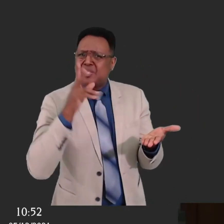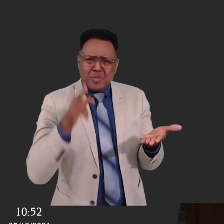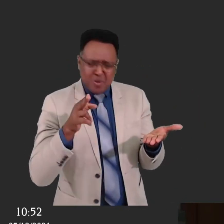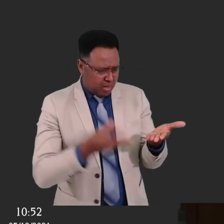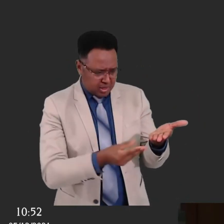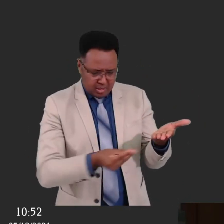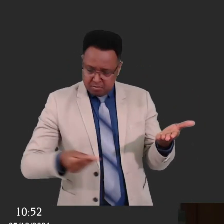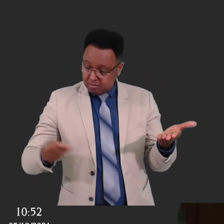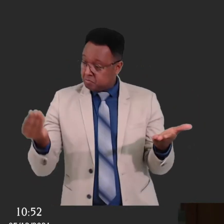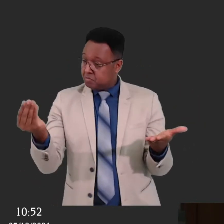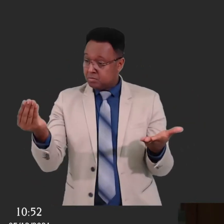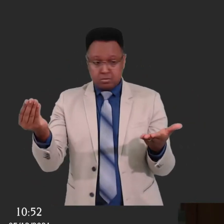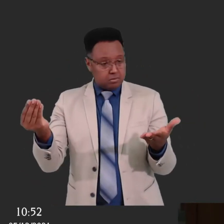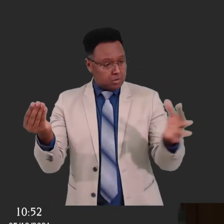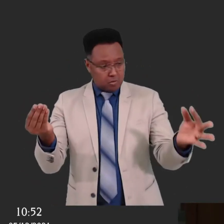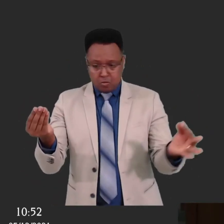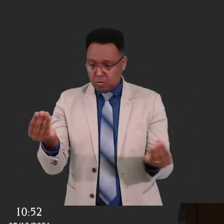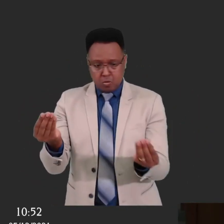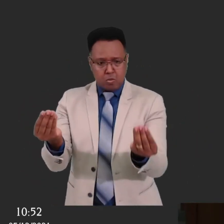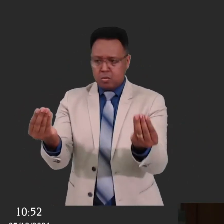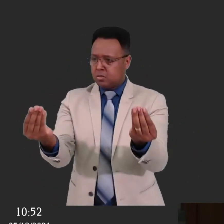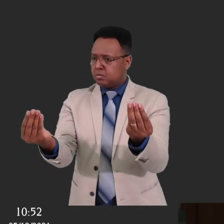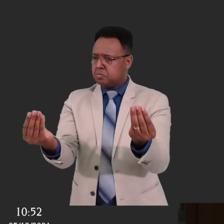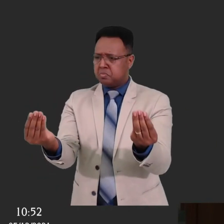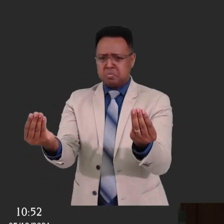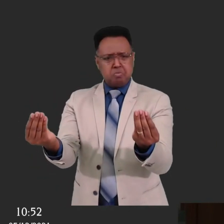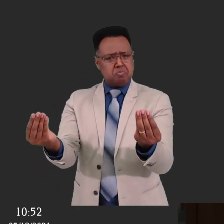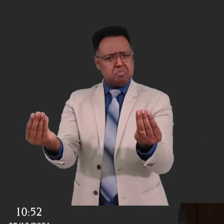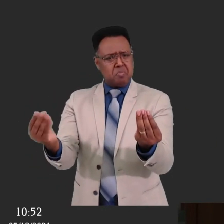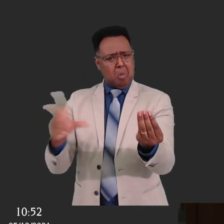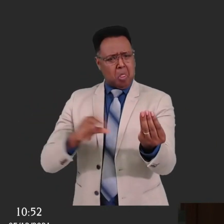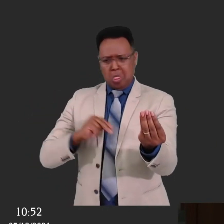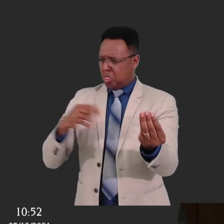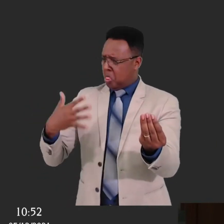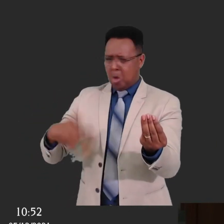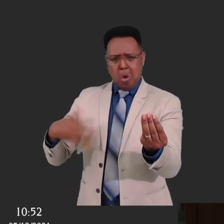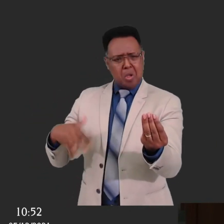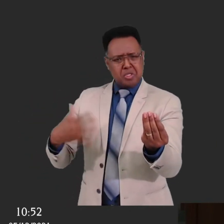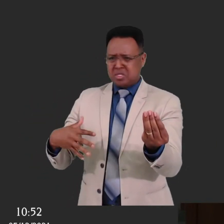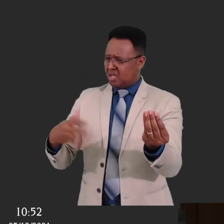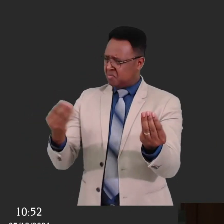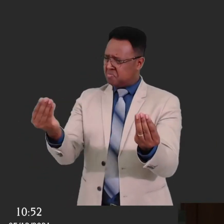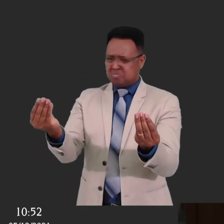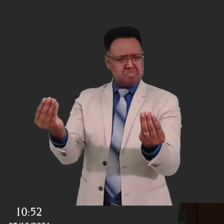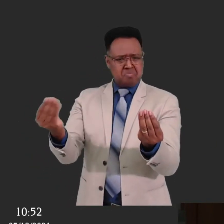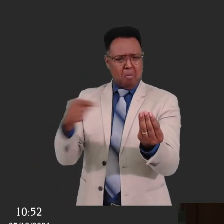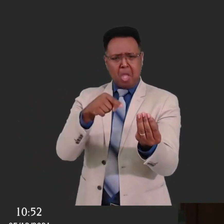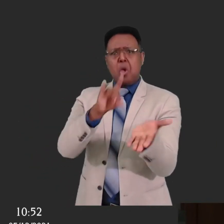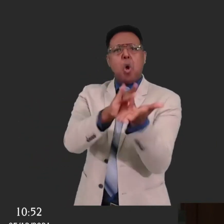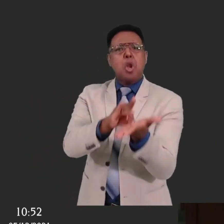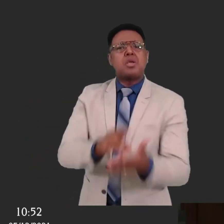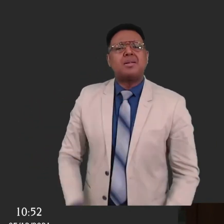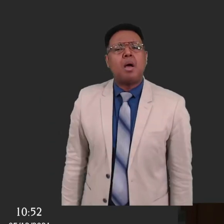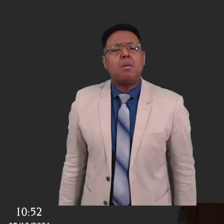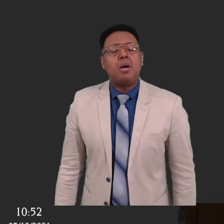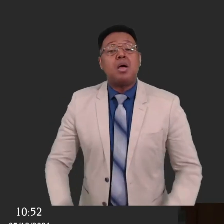confunde com a original. Por quê? Porque é uma projeção perfeita. Por que que aconteceu